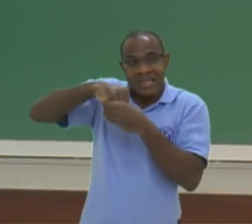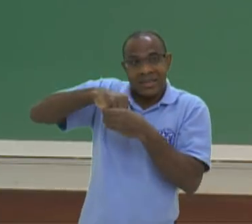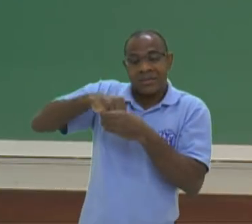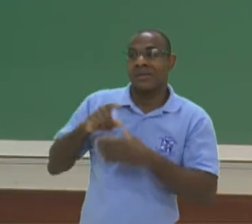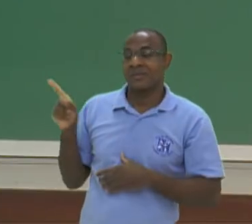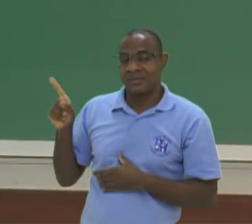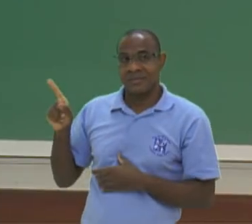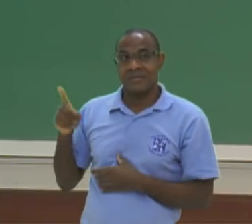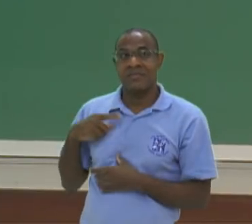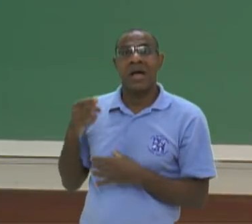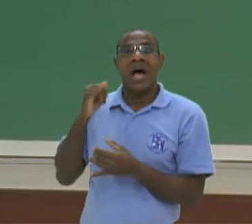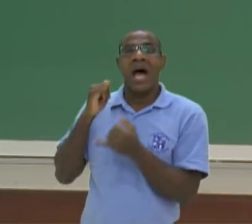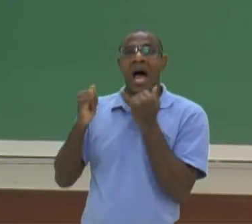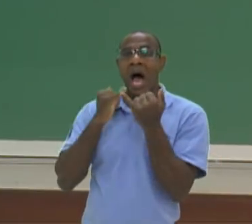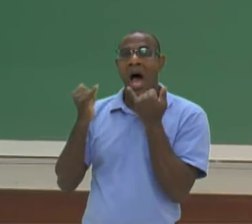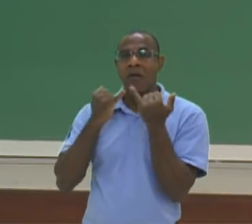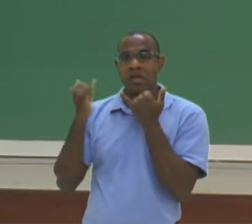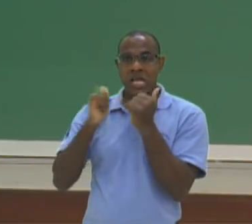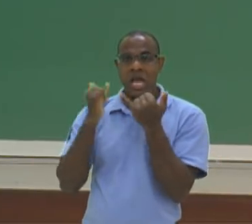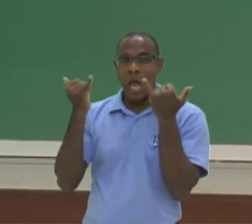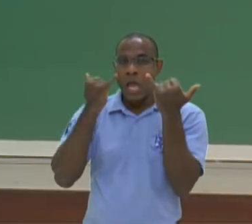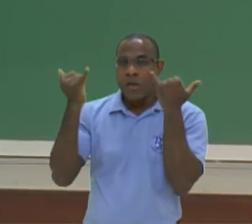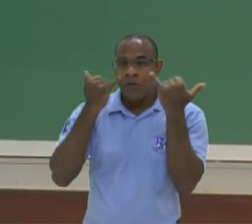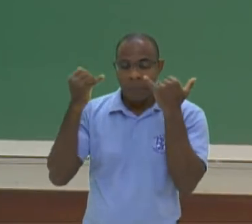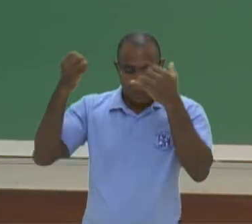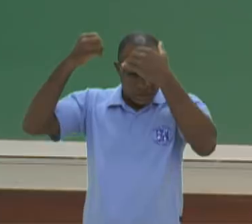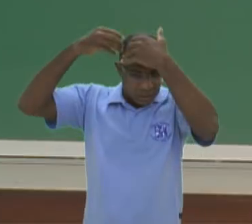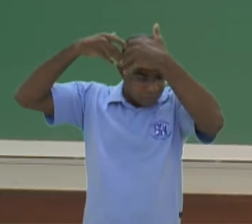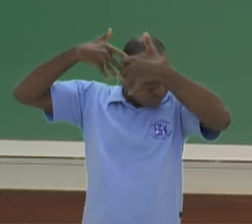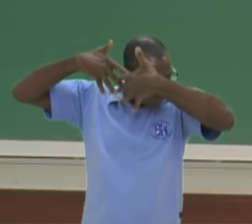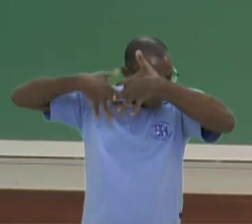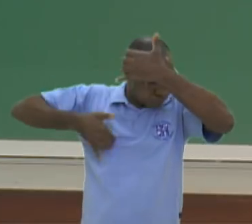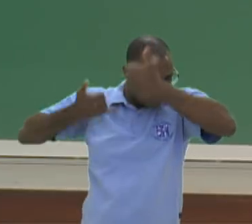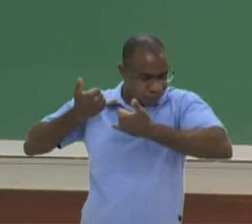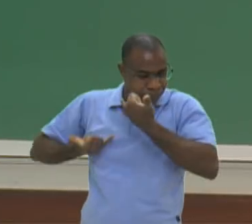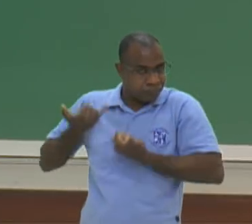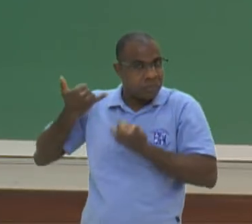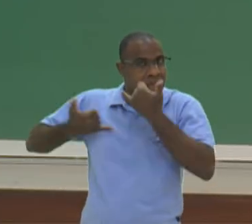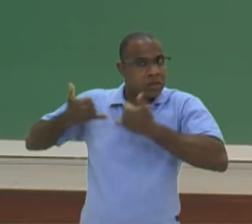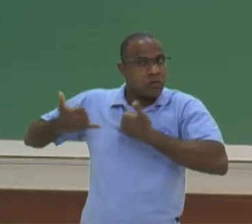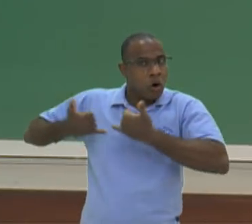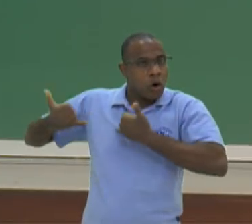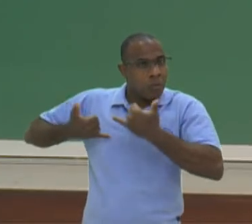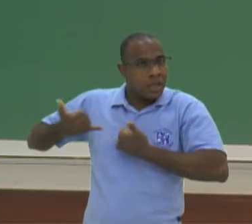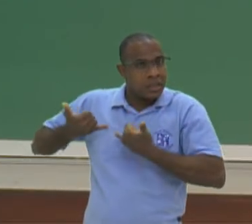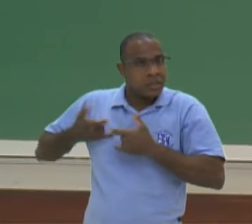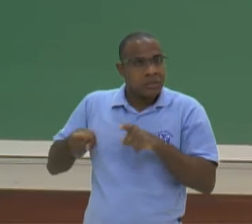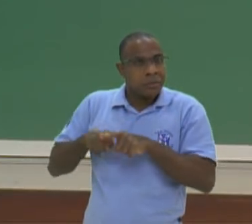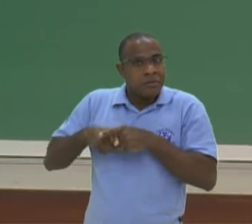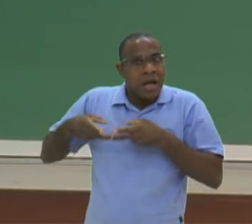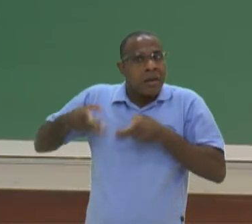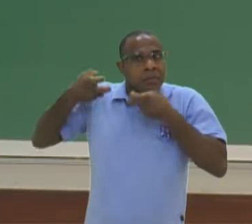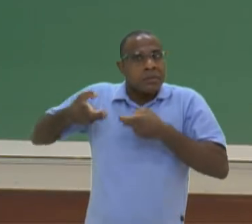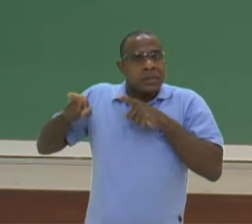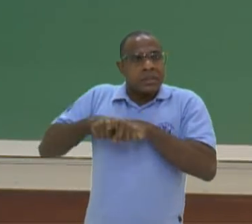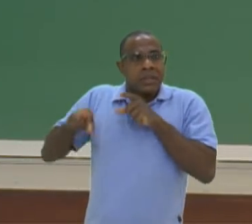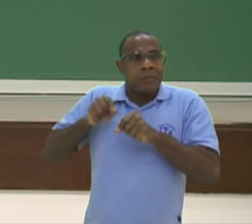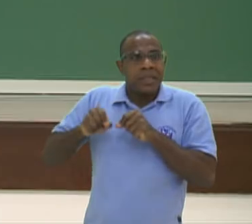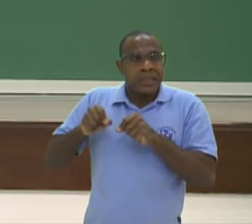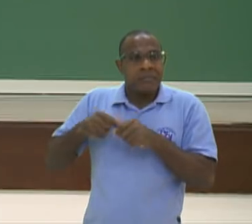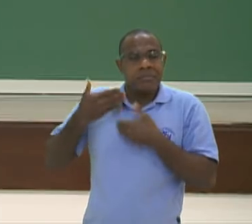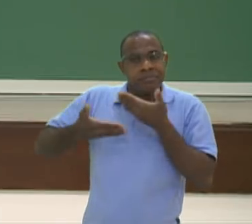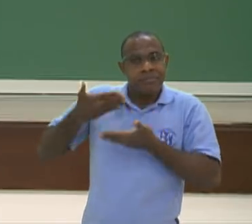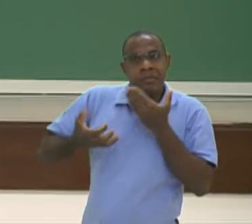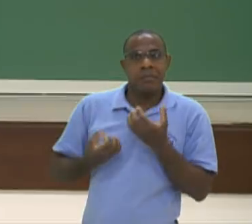vai receber mensagens vindas, né, através de nervos do nosso corpo e vai fazer com que a hipófise passe